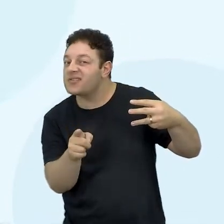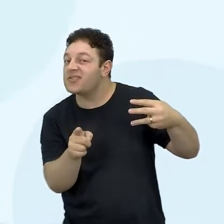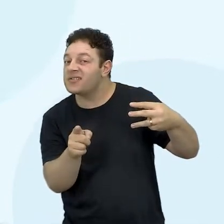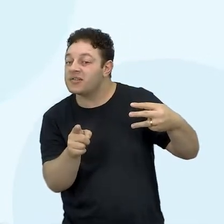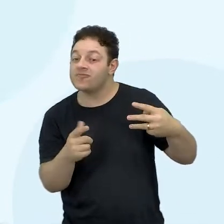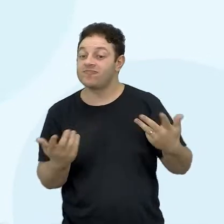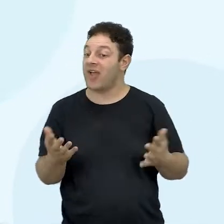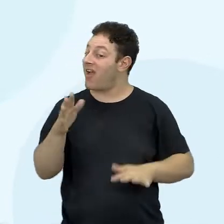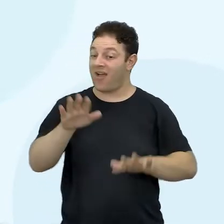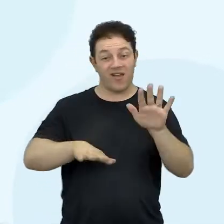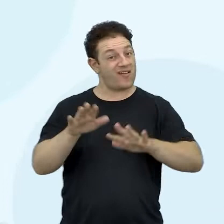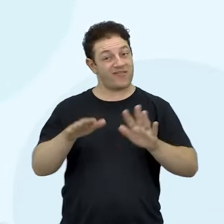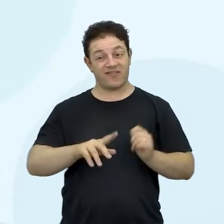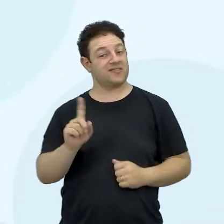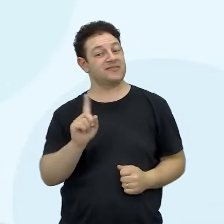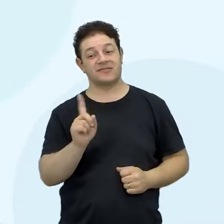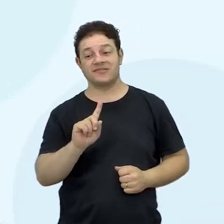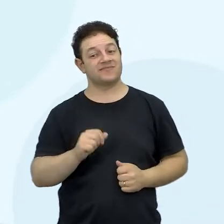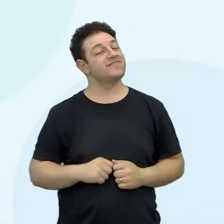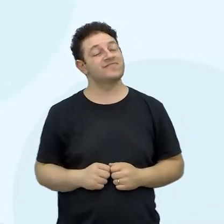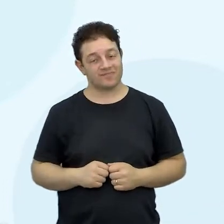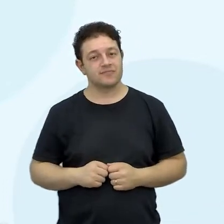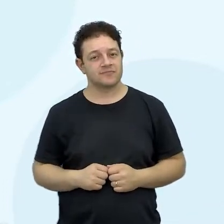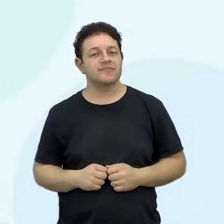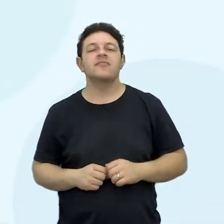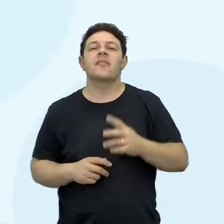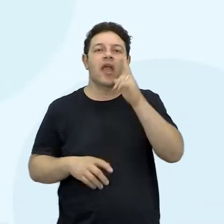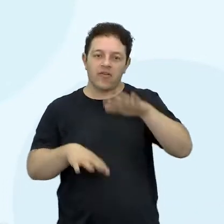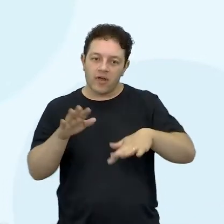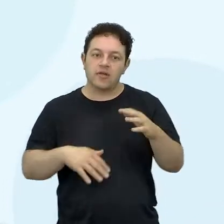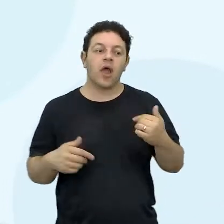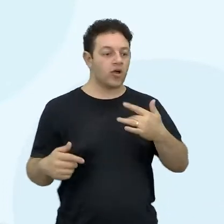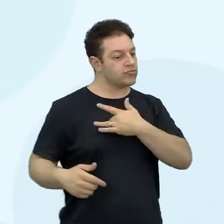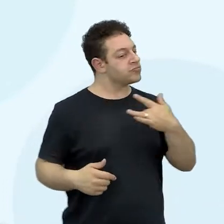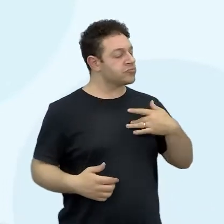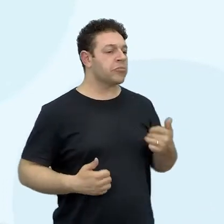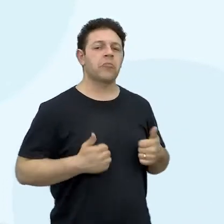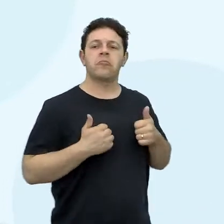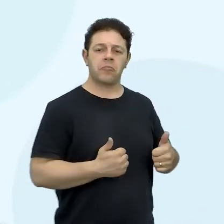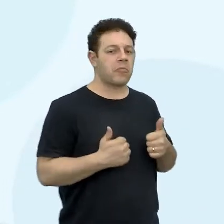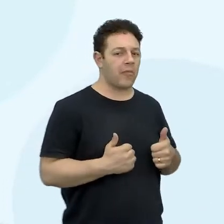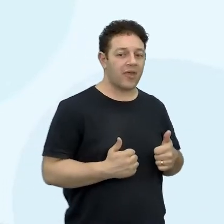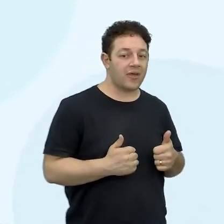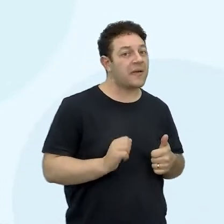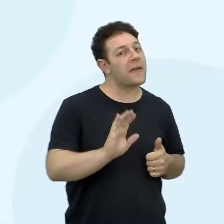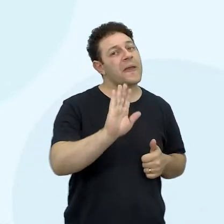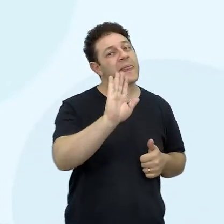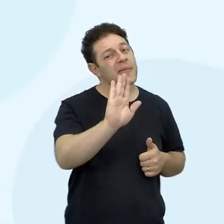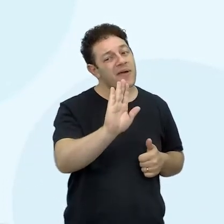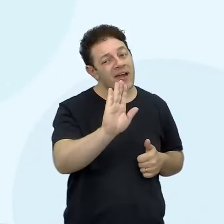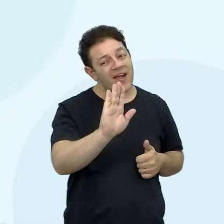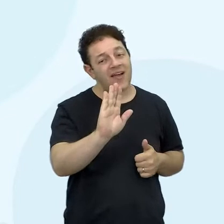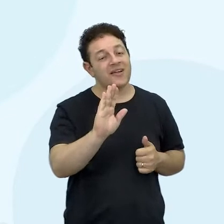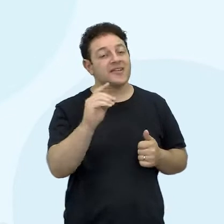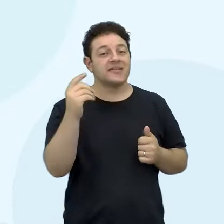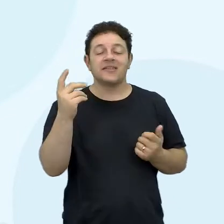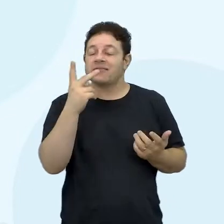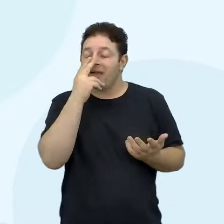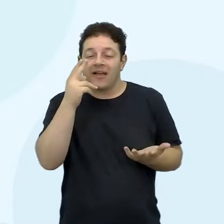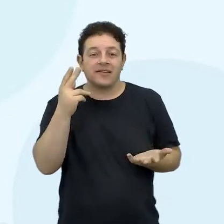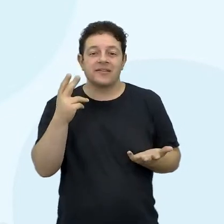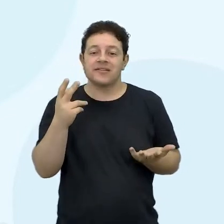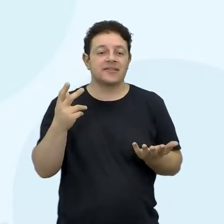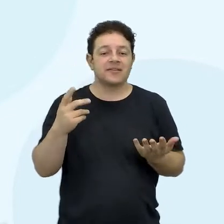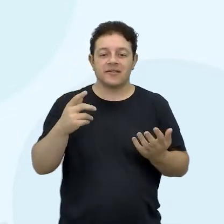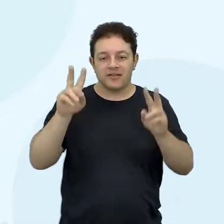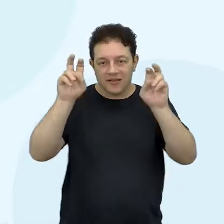Muitas vezes não. Muitas vezes a gente está muito bem de saúde, mas a gente não está tão bem assim nos